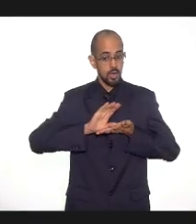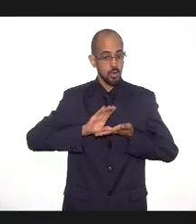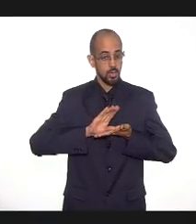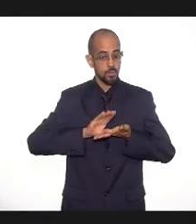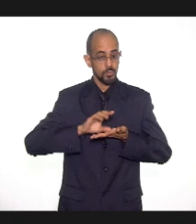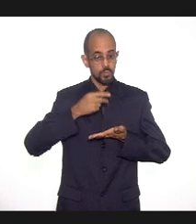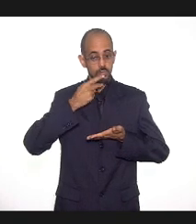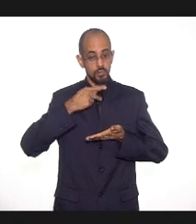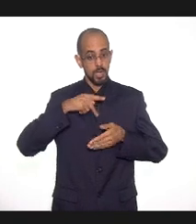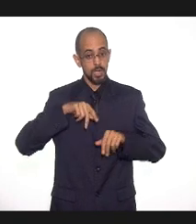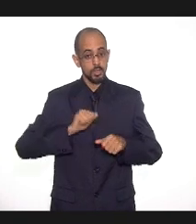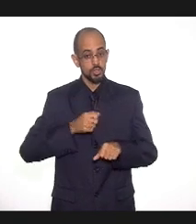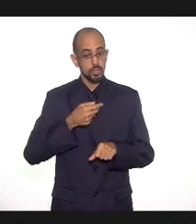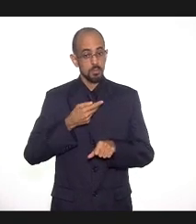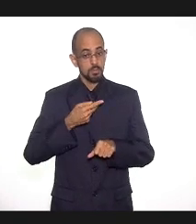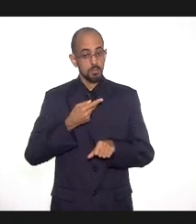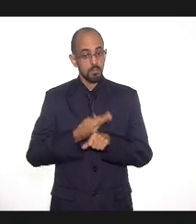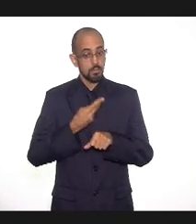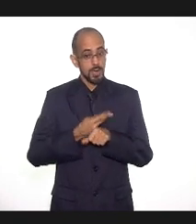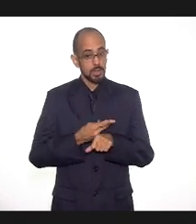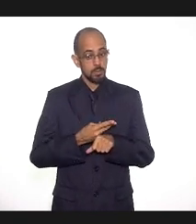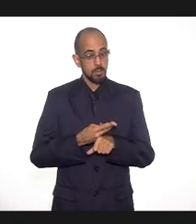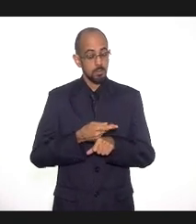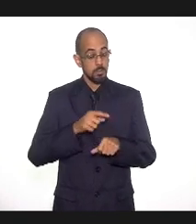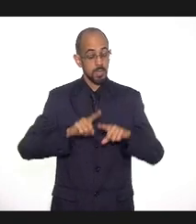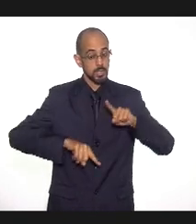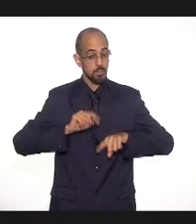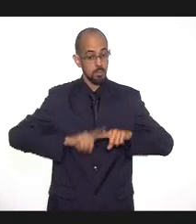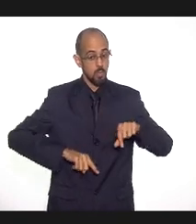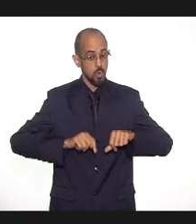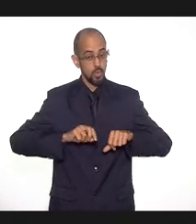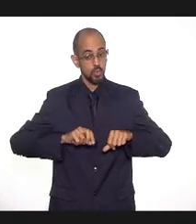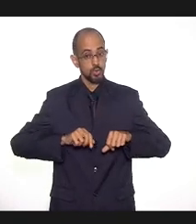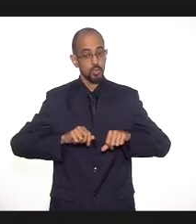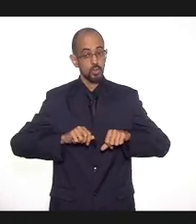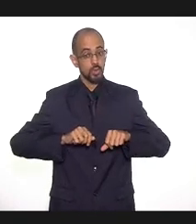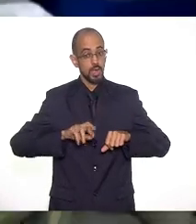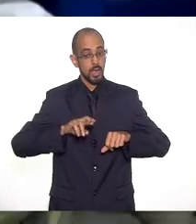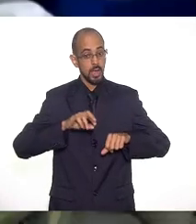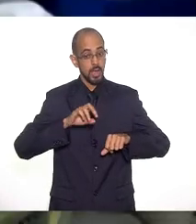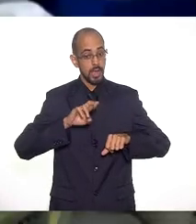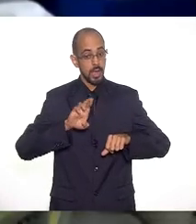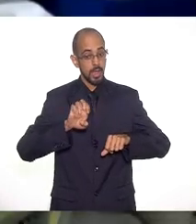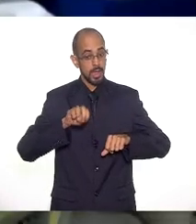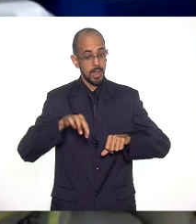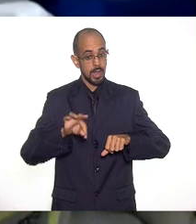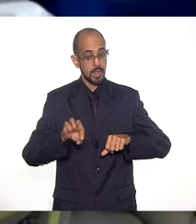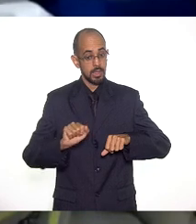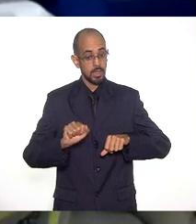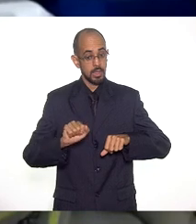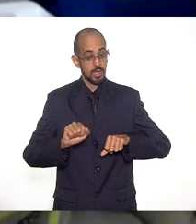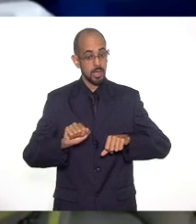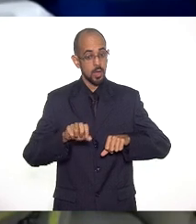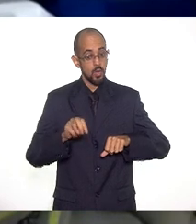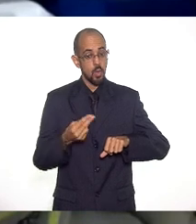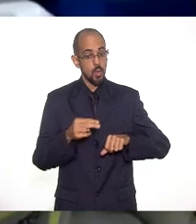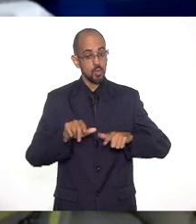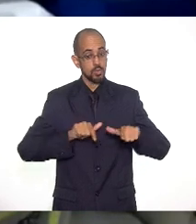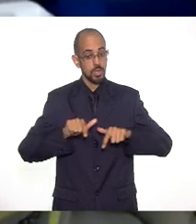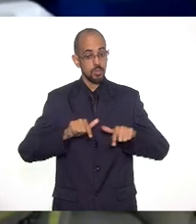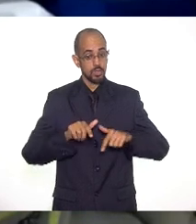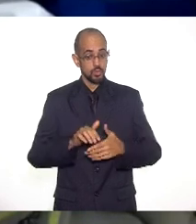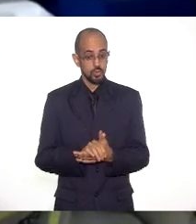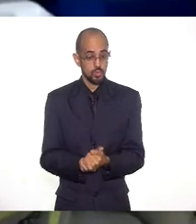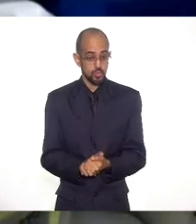patrimônio, renda ou serviços. Serviços também, não? Não, não, desculpe, deputada Célia, mas serviços não que a entidade